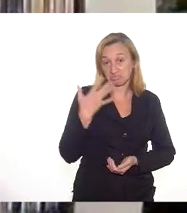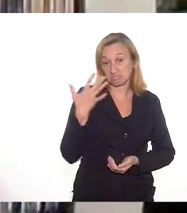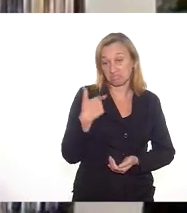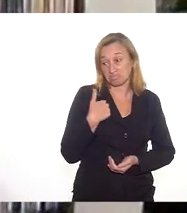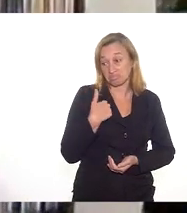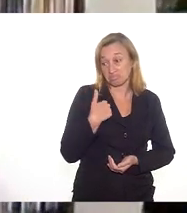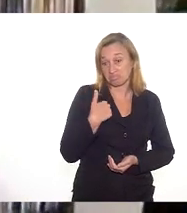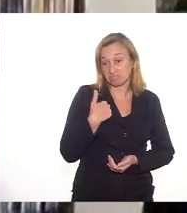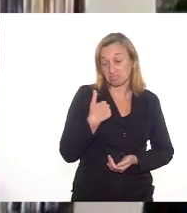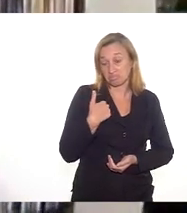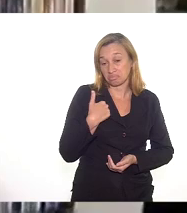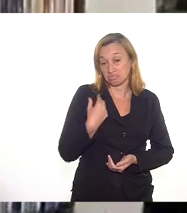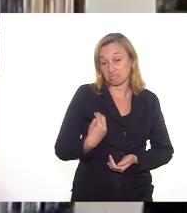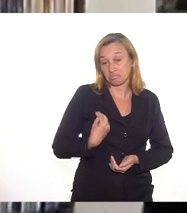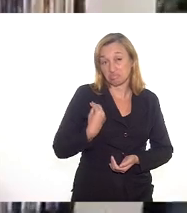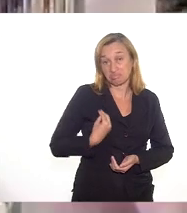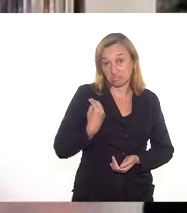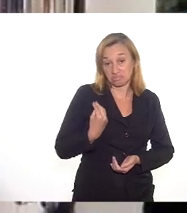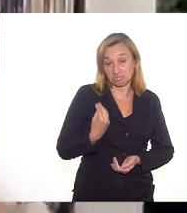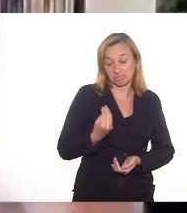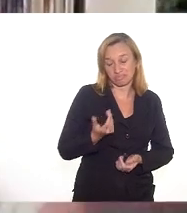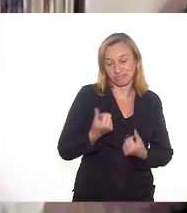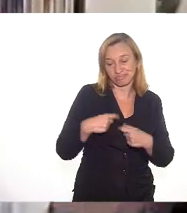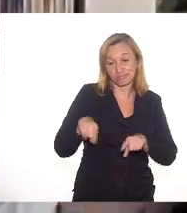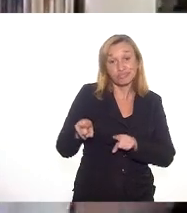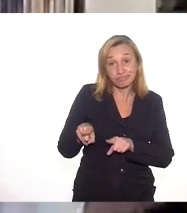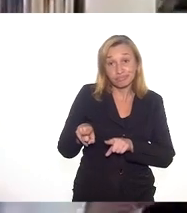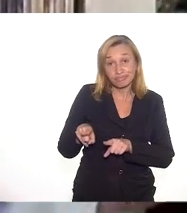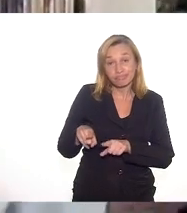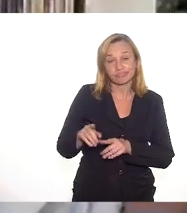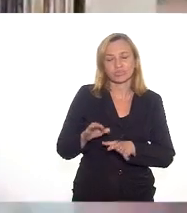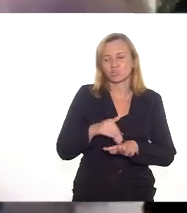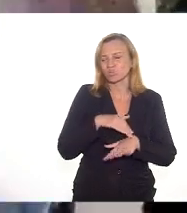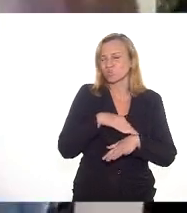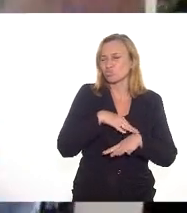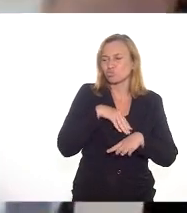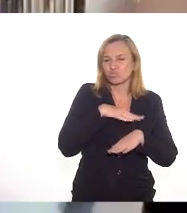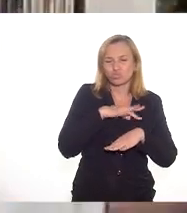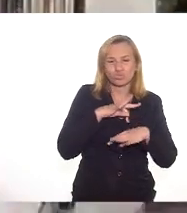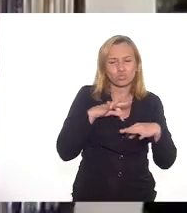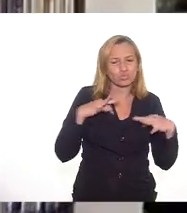estamos vivenciando. Muito pelo contrário. Está tudo